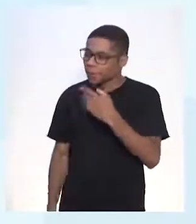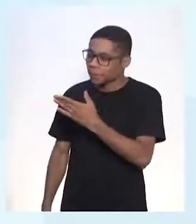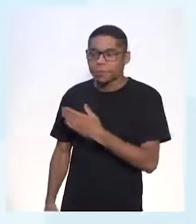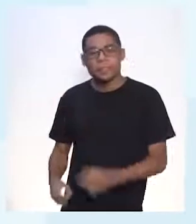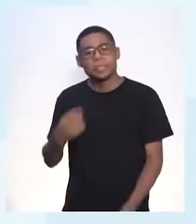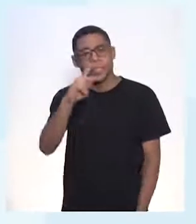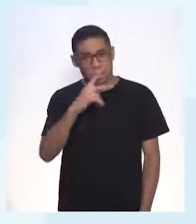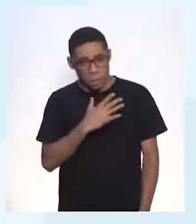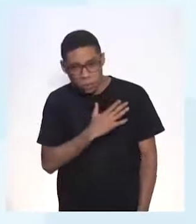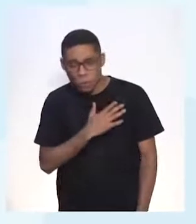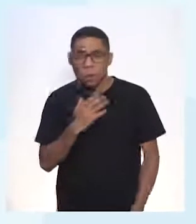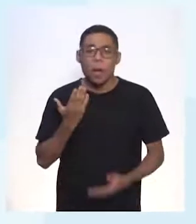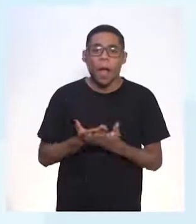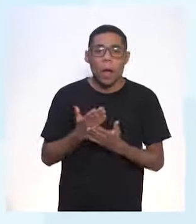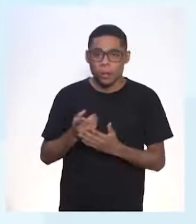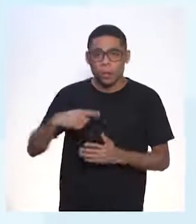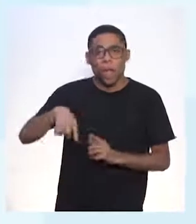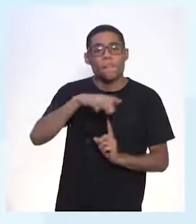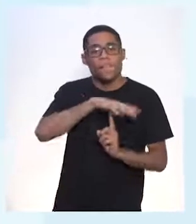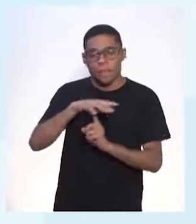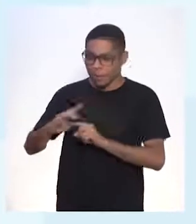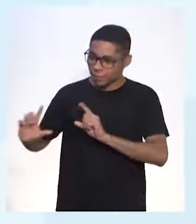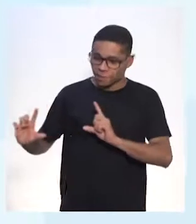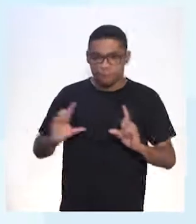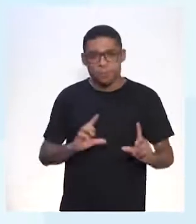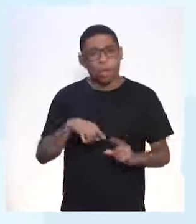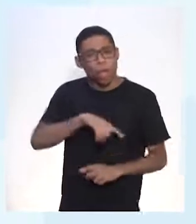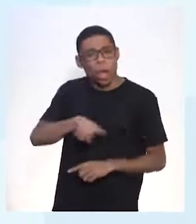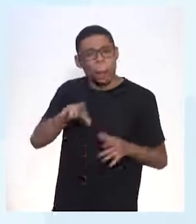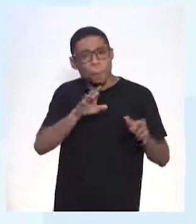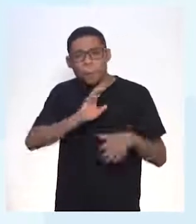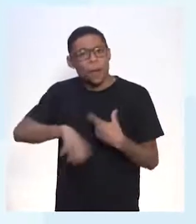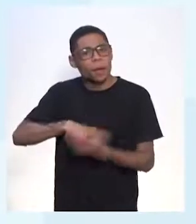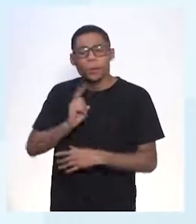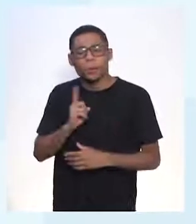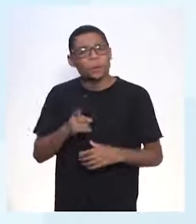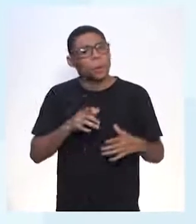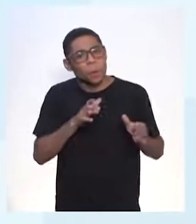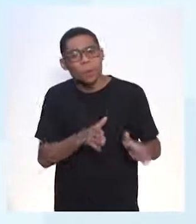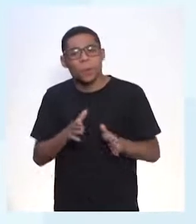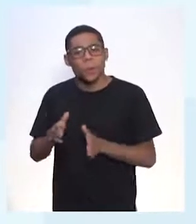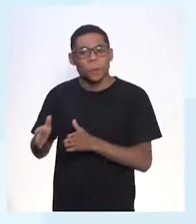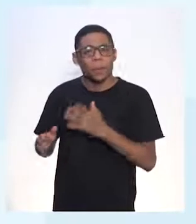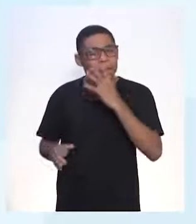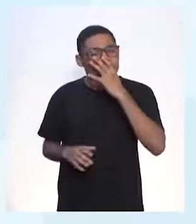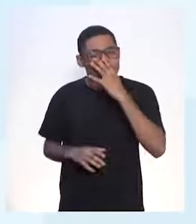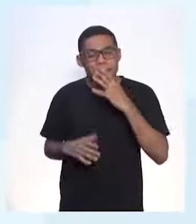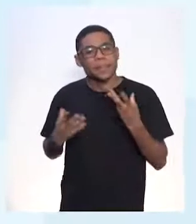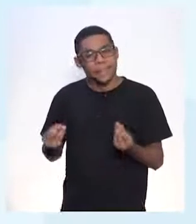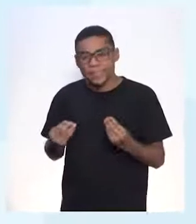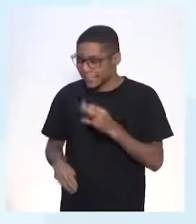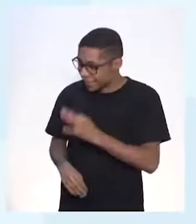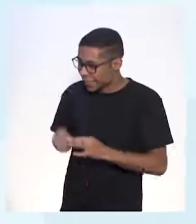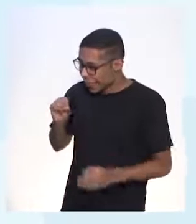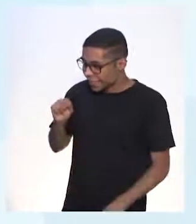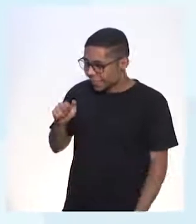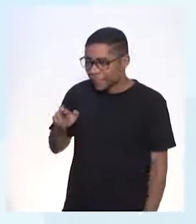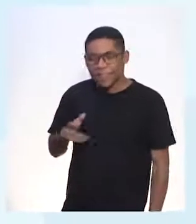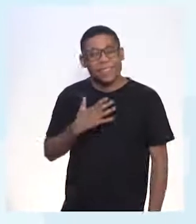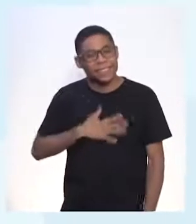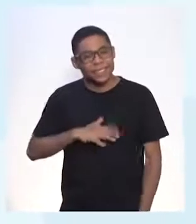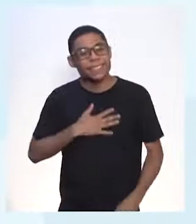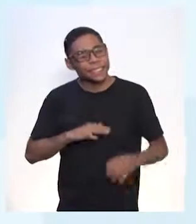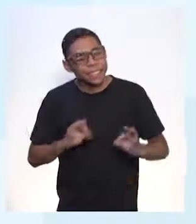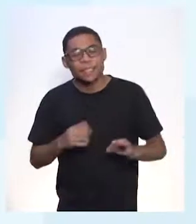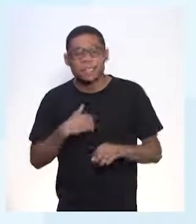lá se vocês gostaram da nossa feira aqui. Não foi tão bagunçado assim, né, Osmar? Não, organizadinha. Foi bem organizado bem até, organizado. Né? Tranquilo, tranquilo, né?